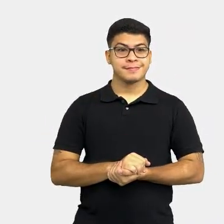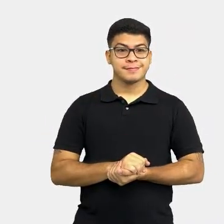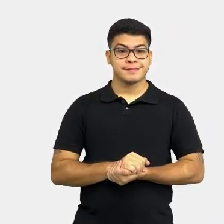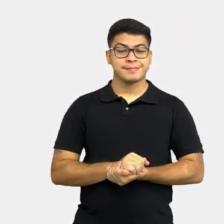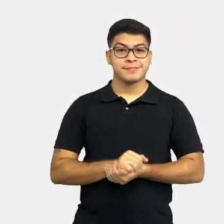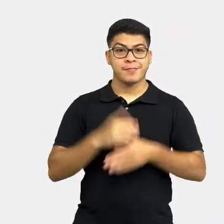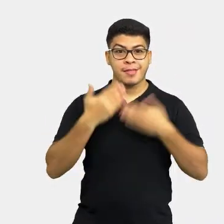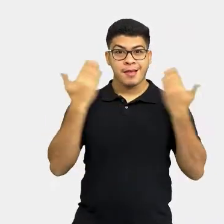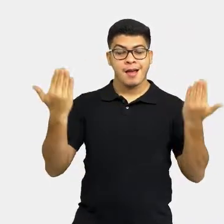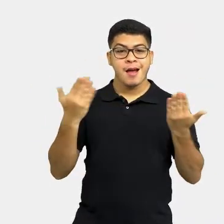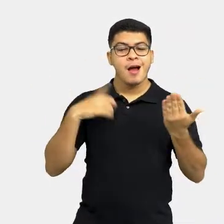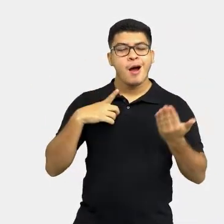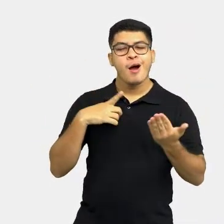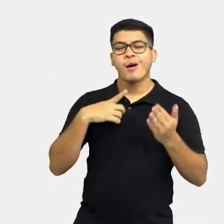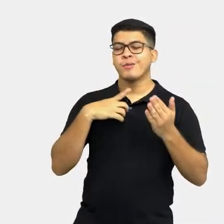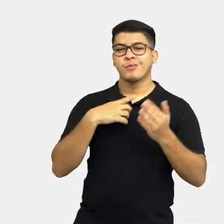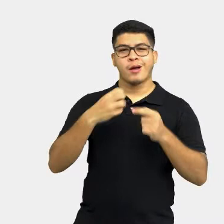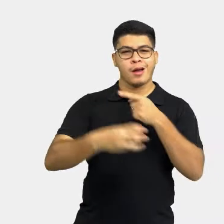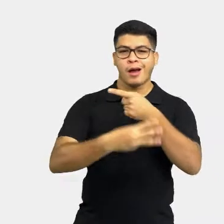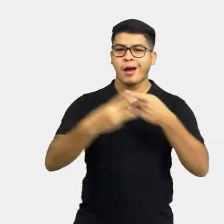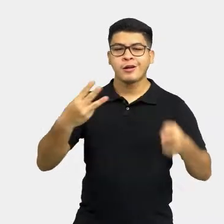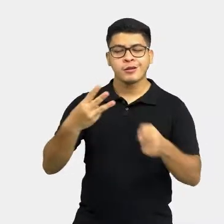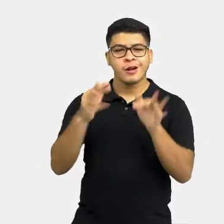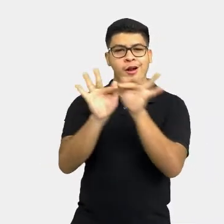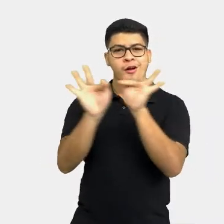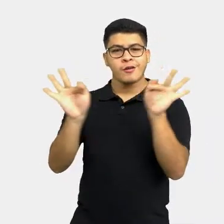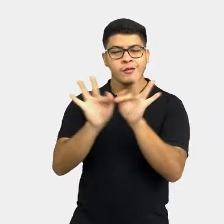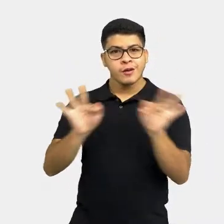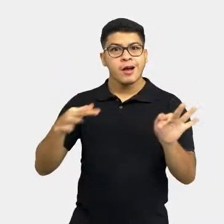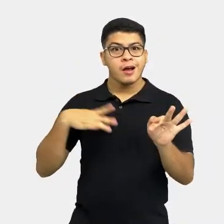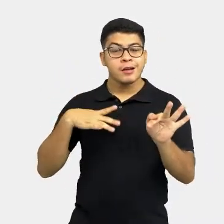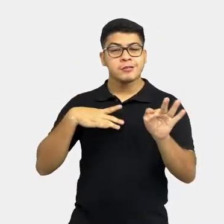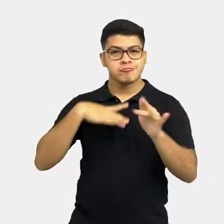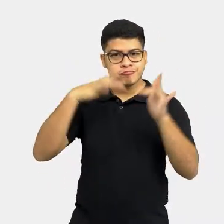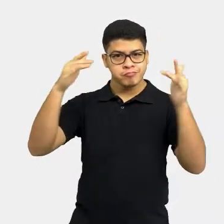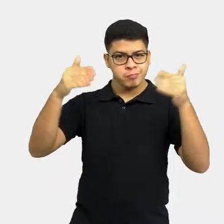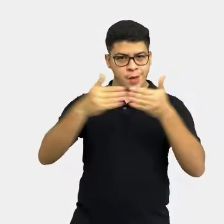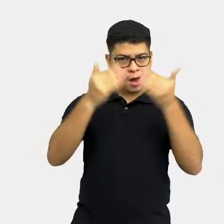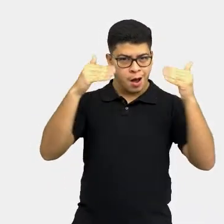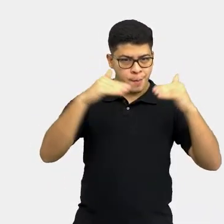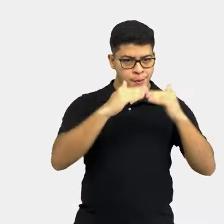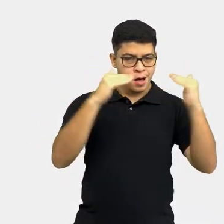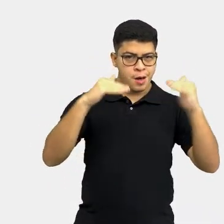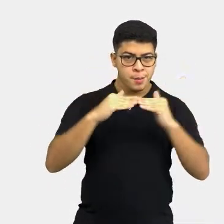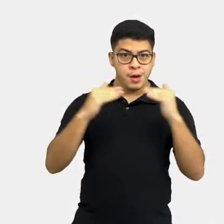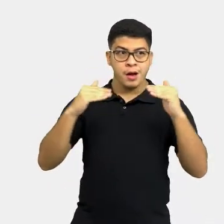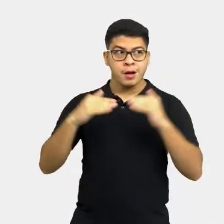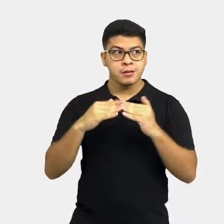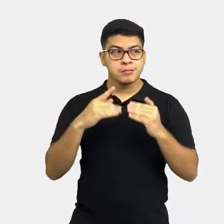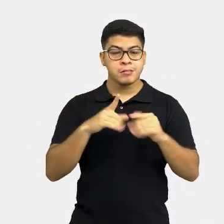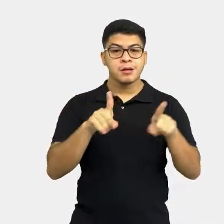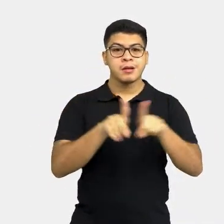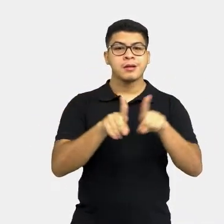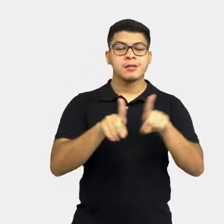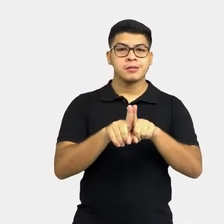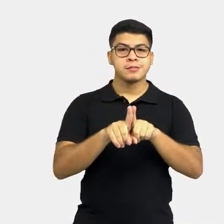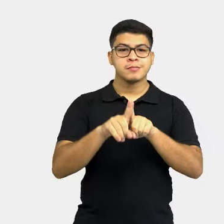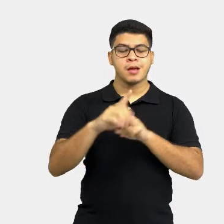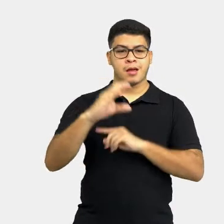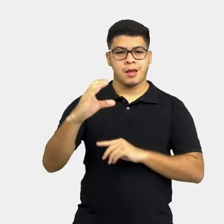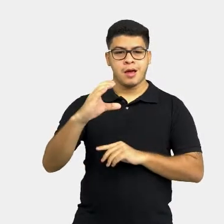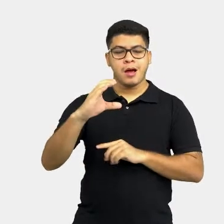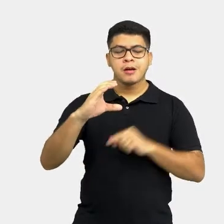Essas 3 frases que nós verificamos ali, pessoal, estão relacionadas nessa ordem: capitalismo industrial,